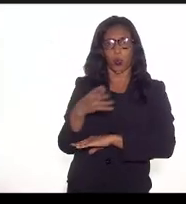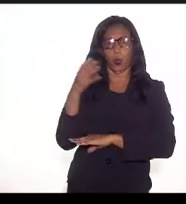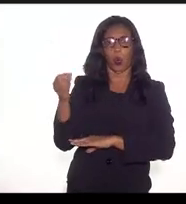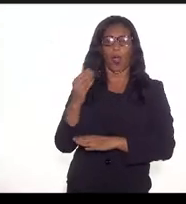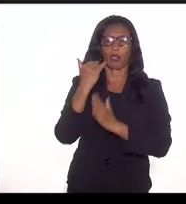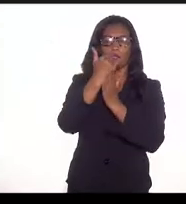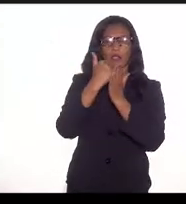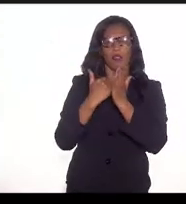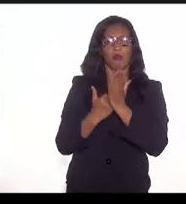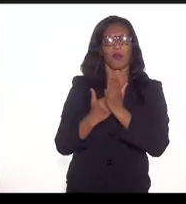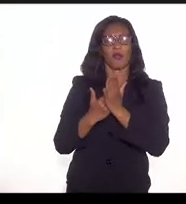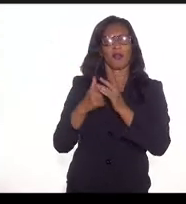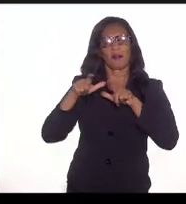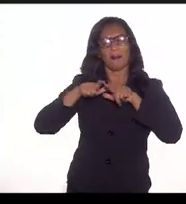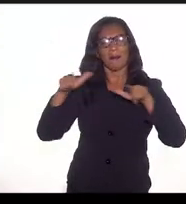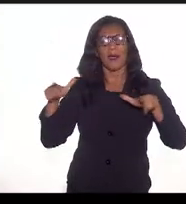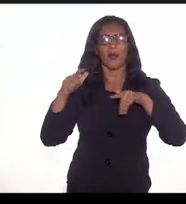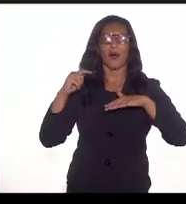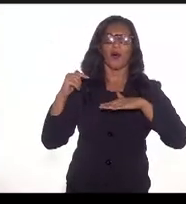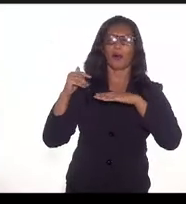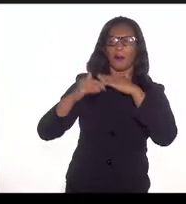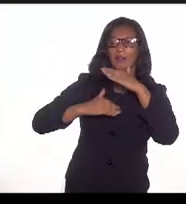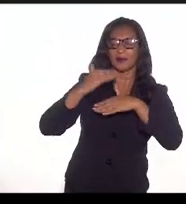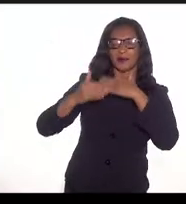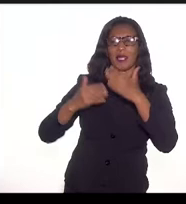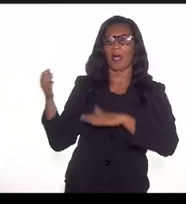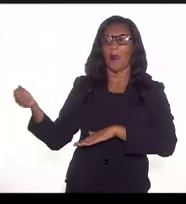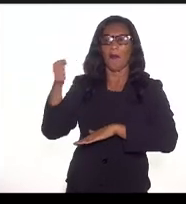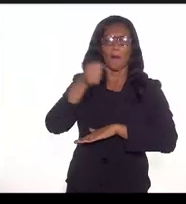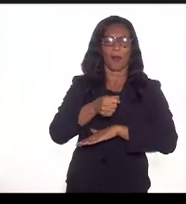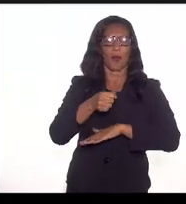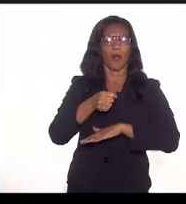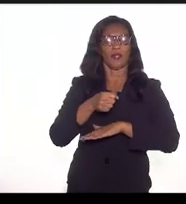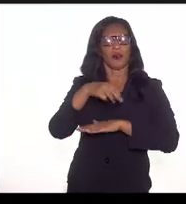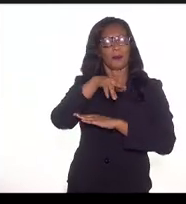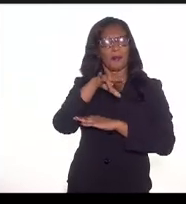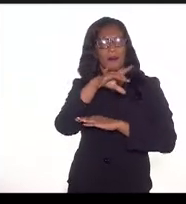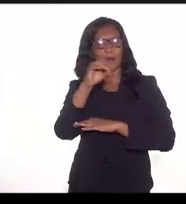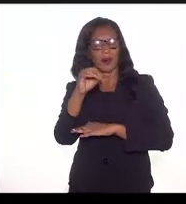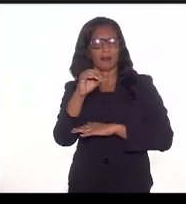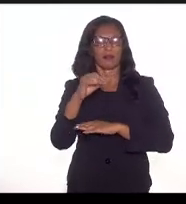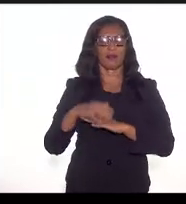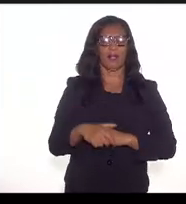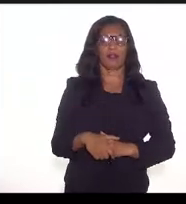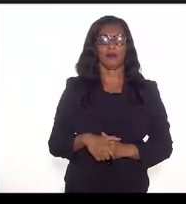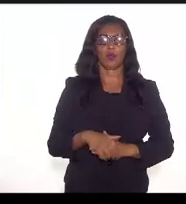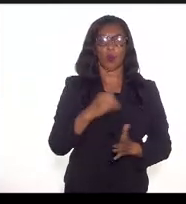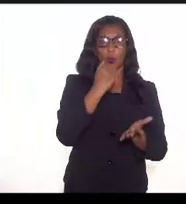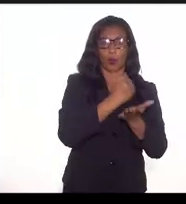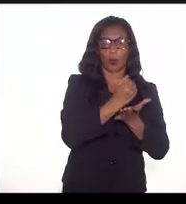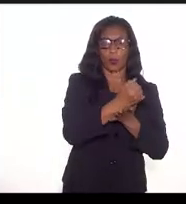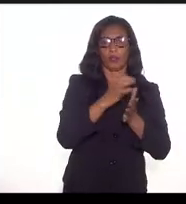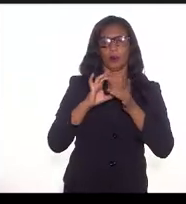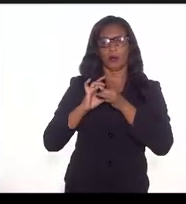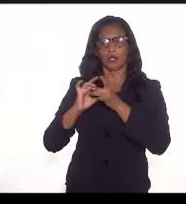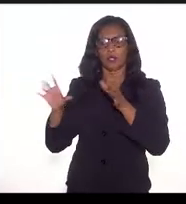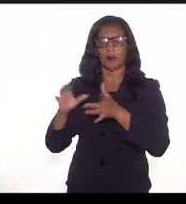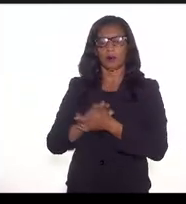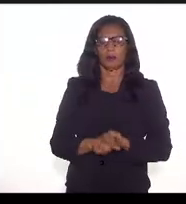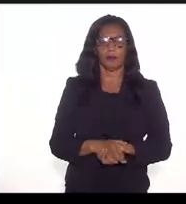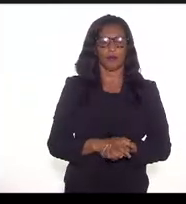extenso, desenvolvimento, colocação do produto em mercado, por isso essa discrepância entre contratação e liberação. O Fomento